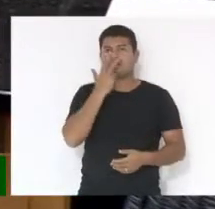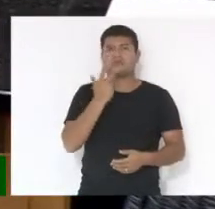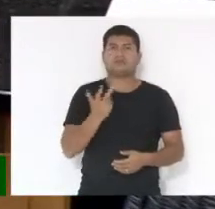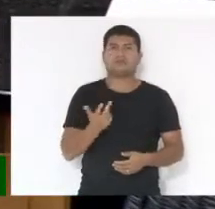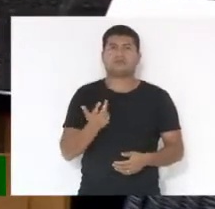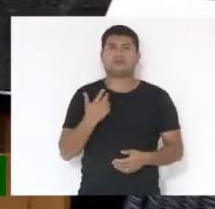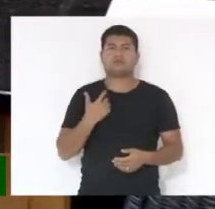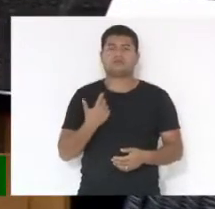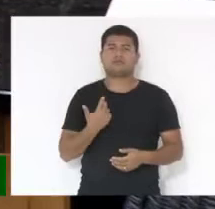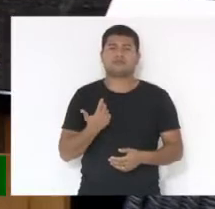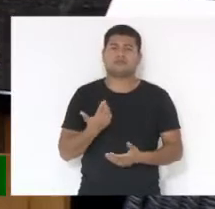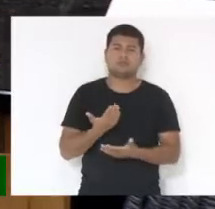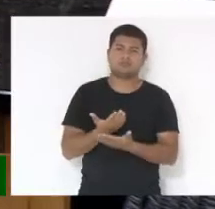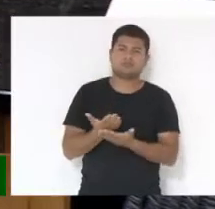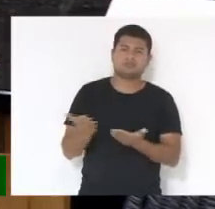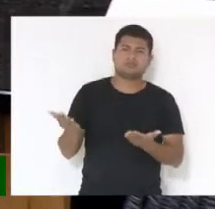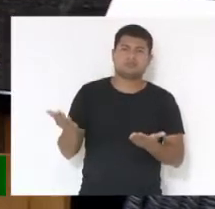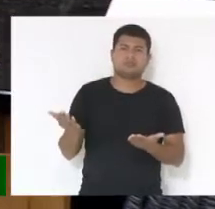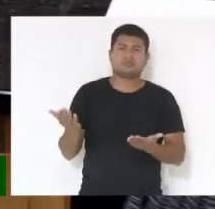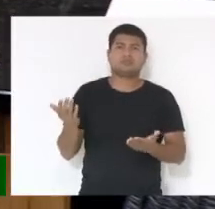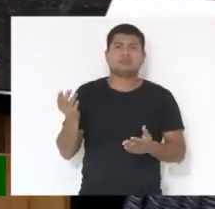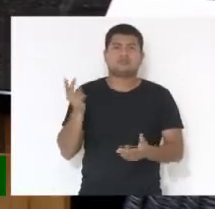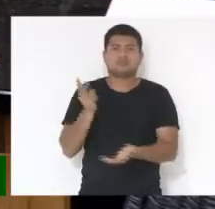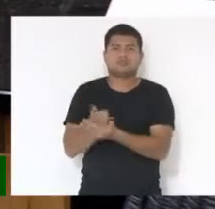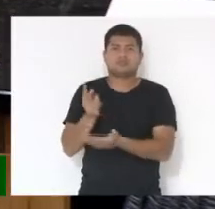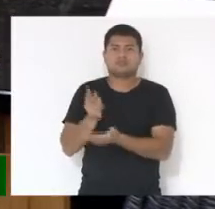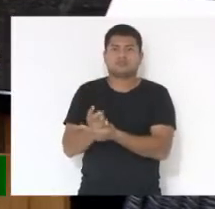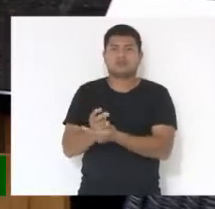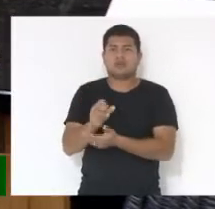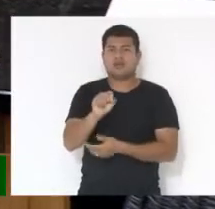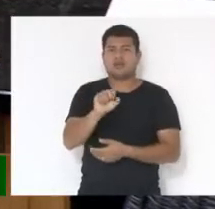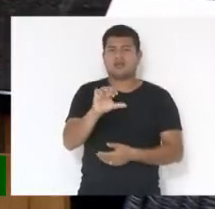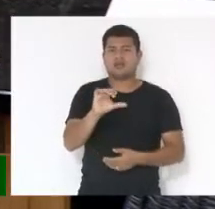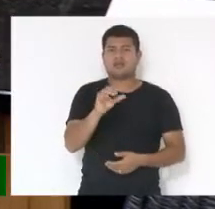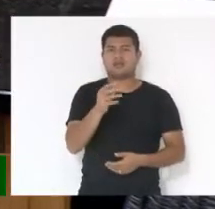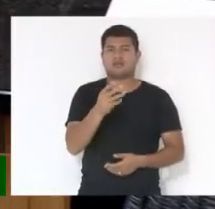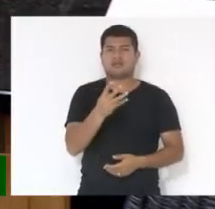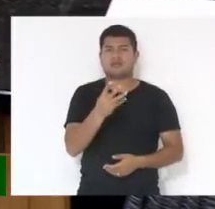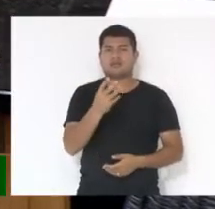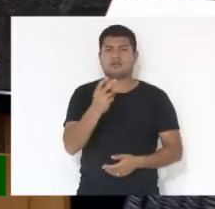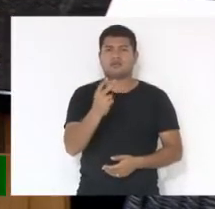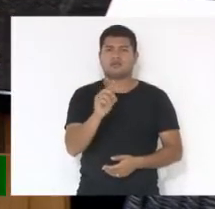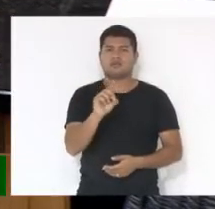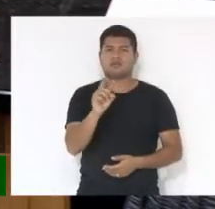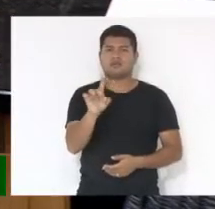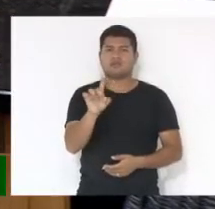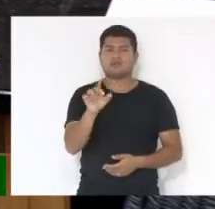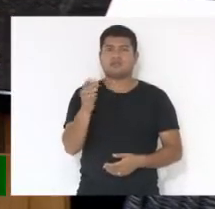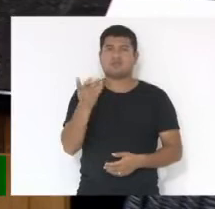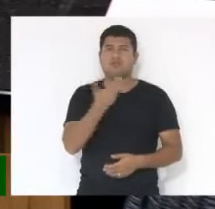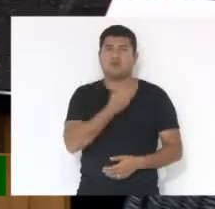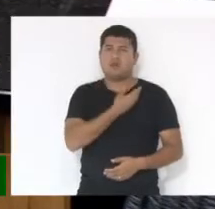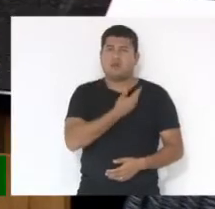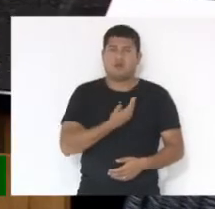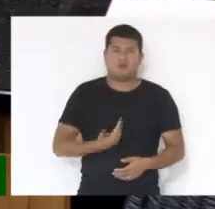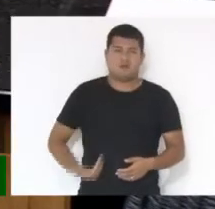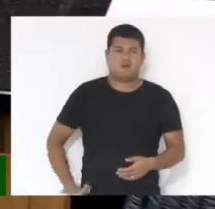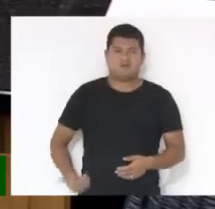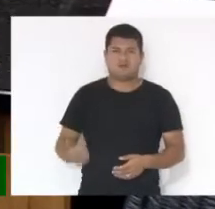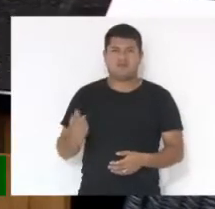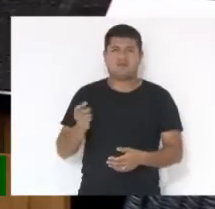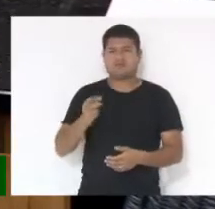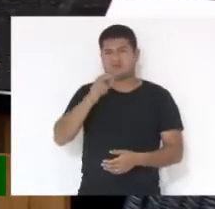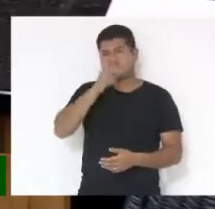a conservação e as obras da SC-401. O prefeito cobrando do governo do